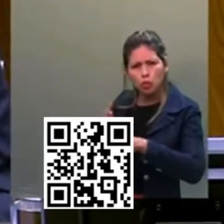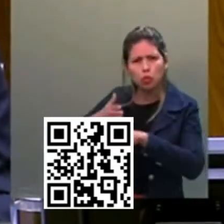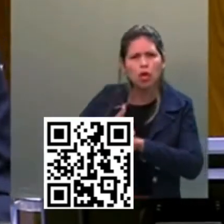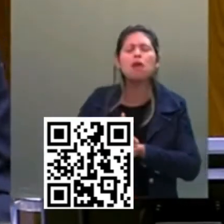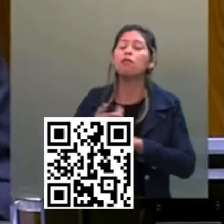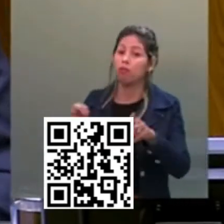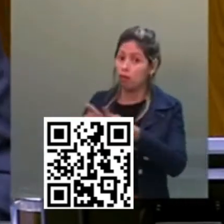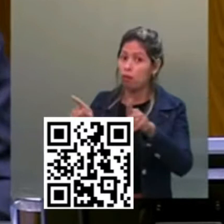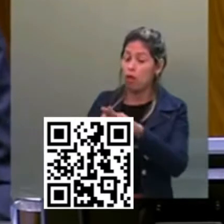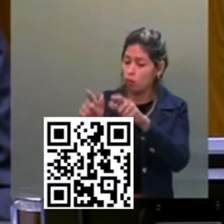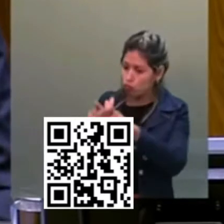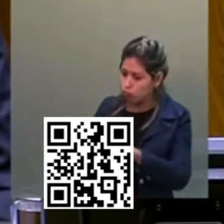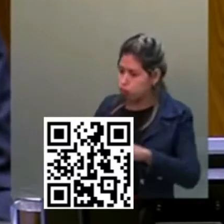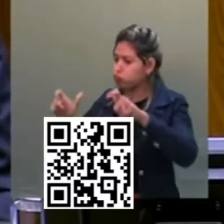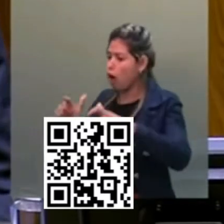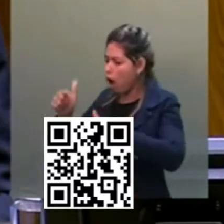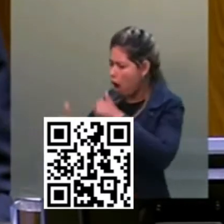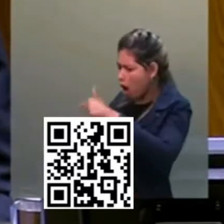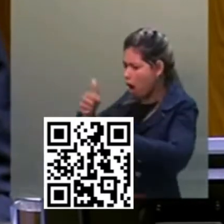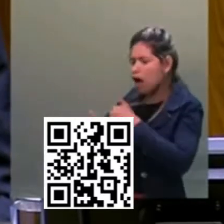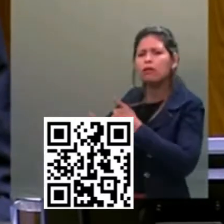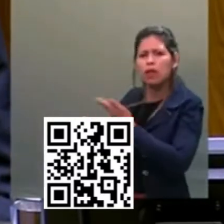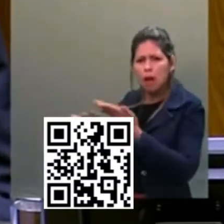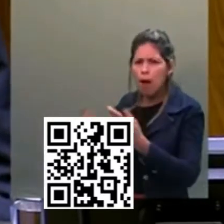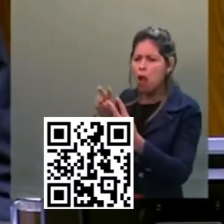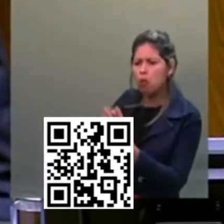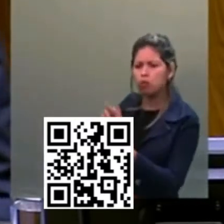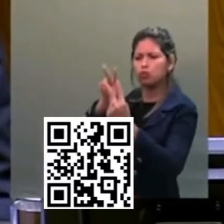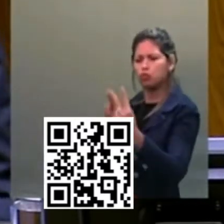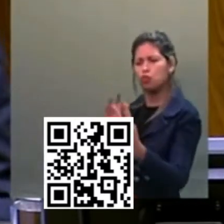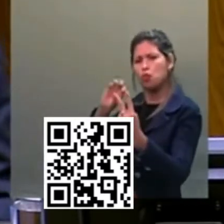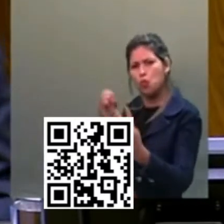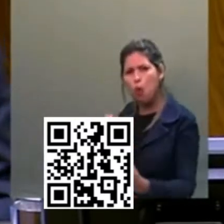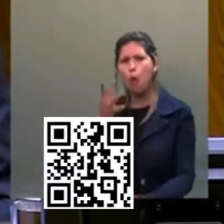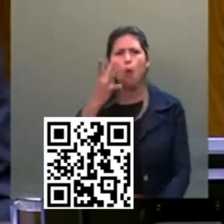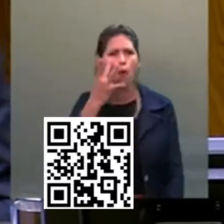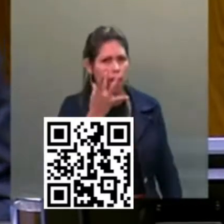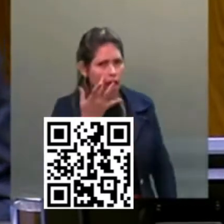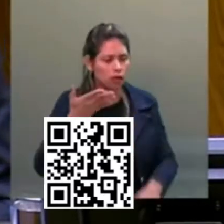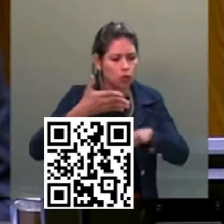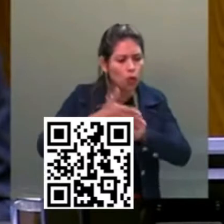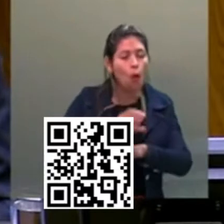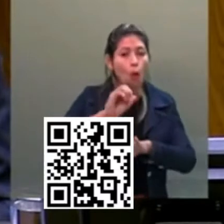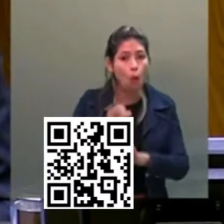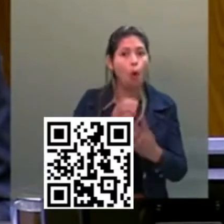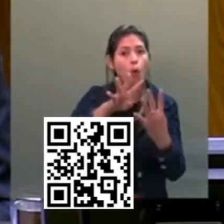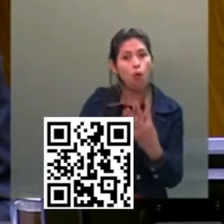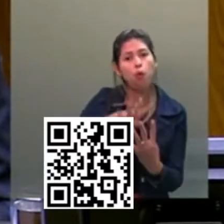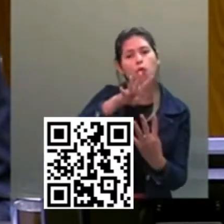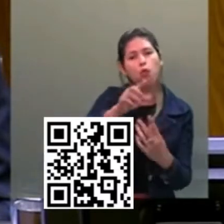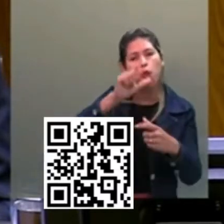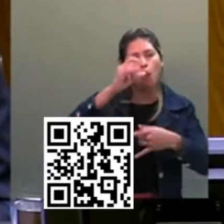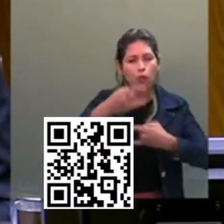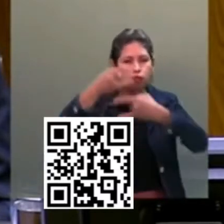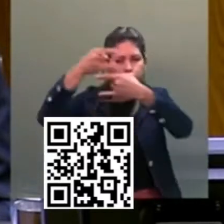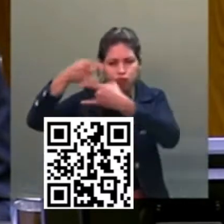mas aumentar sua produtividade, seja trabalhando remotamente, presencialmente ou de forma híbrida. Aliás, fomos o